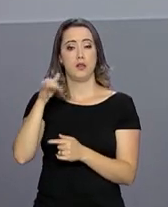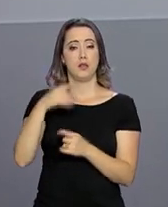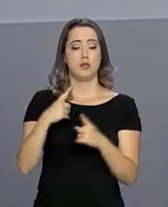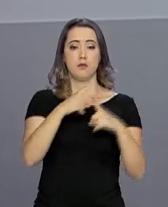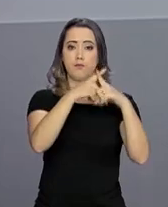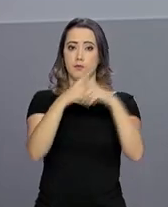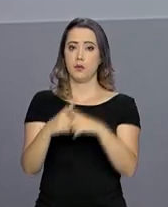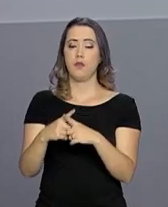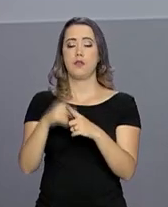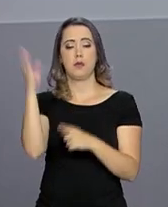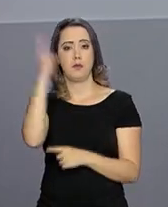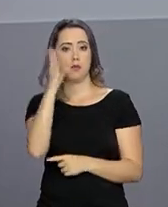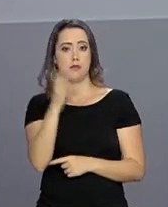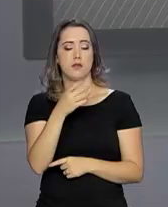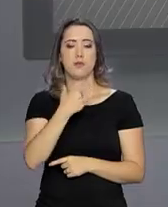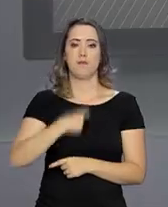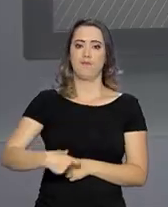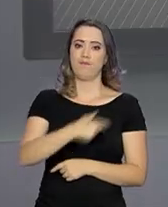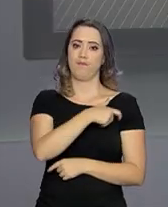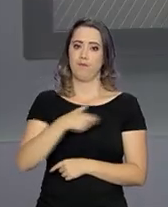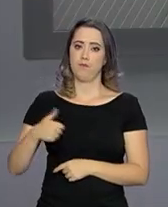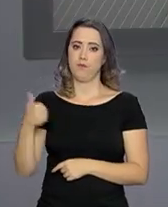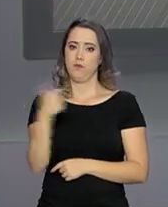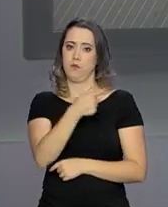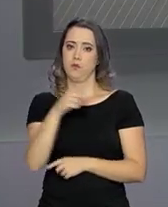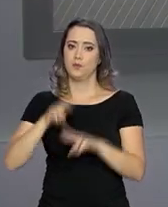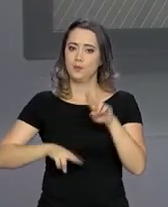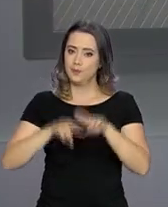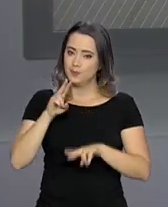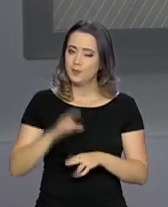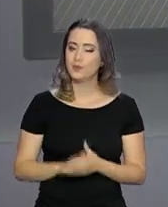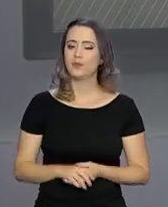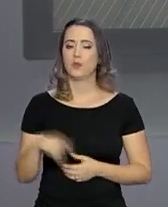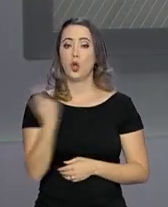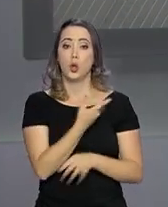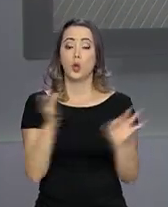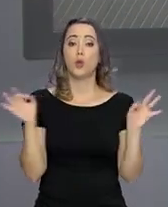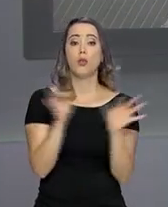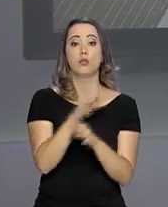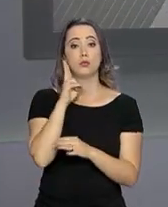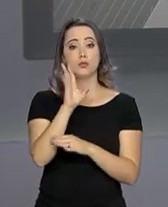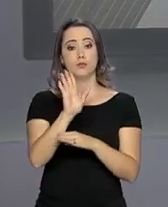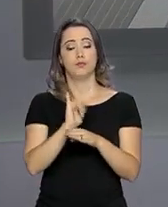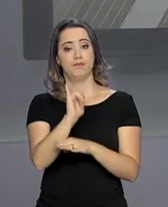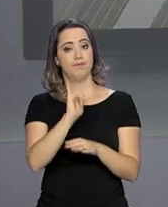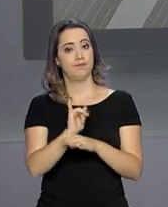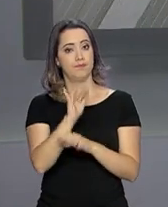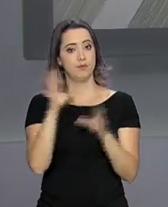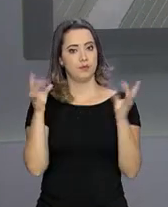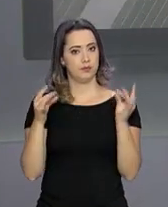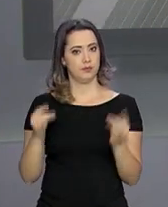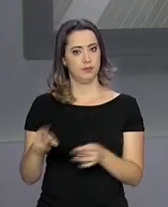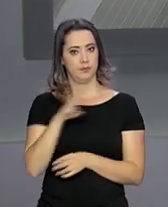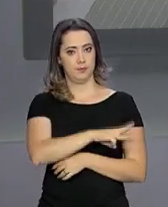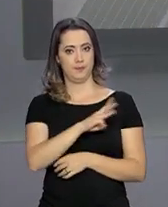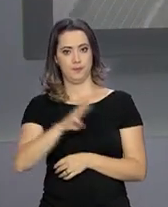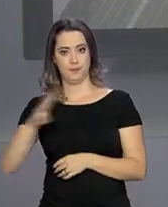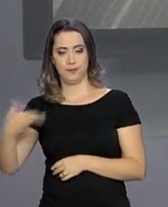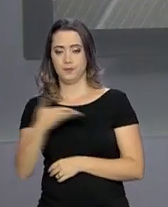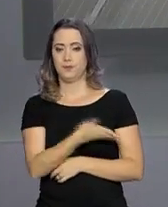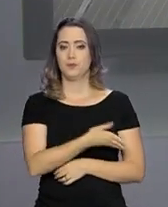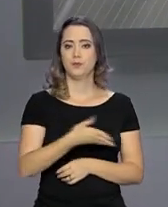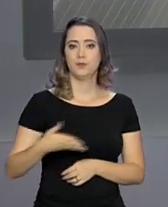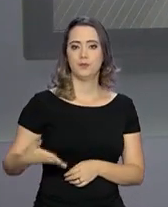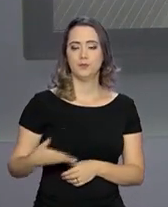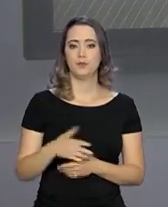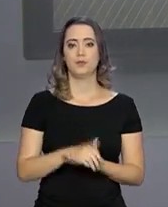dia 17 de junho. E nós ficamos por aqui. Você pode rever as reportagens no YouTube e toda a nossa programação também está